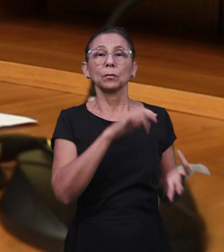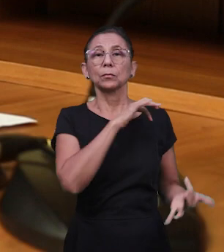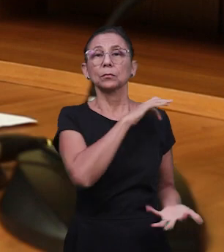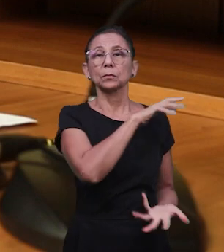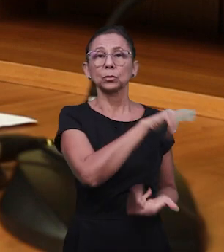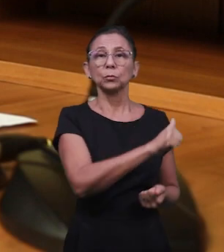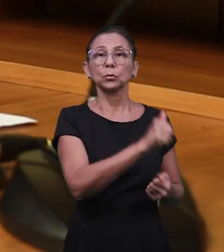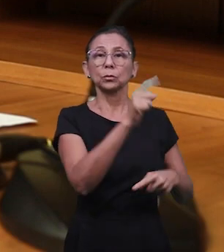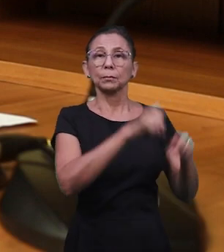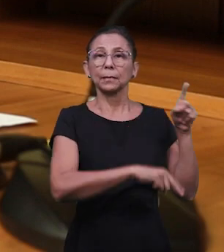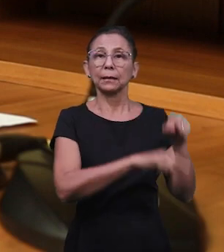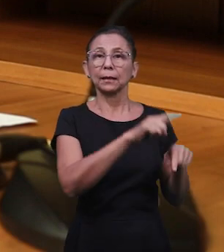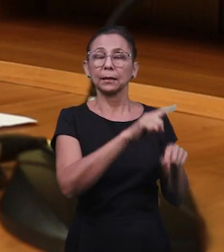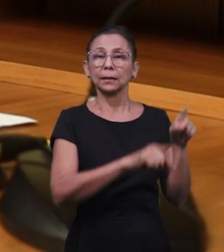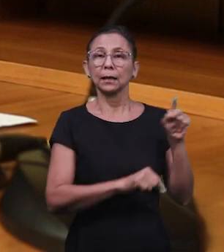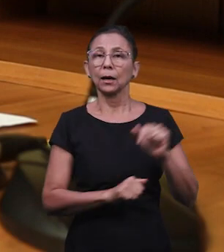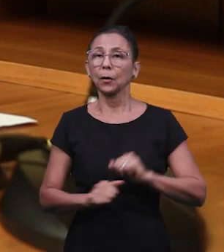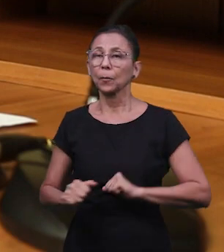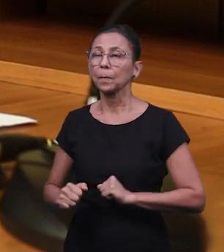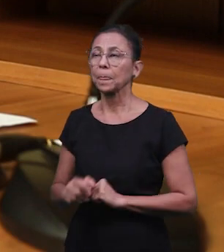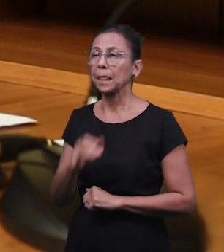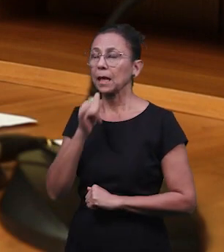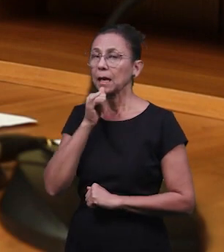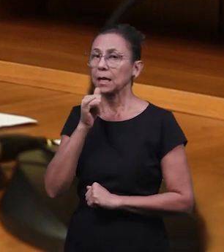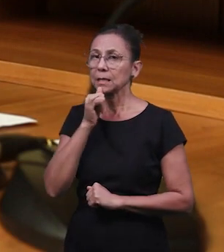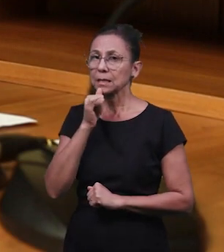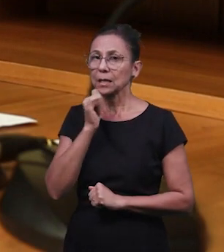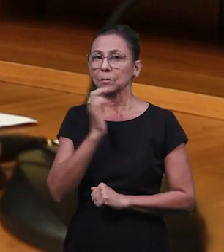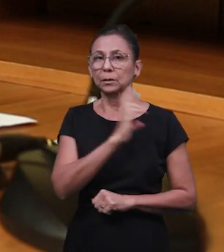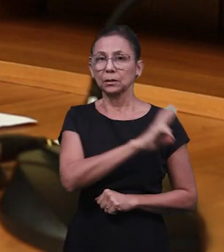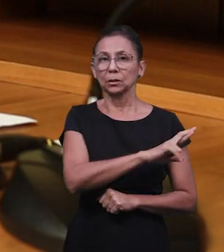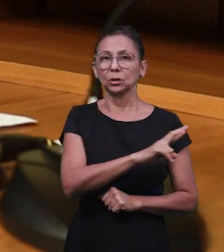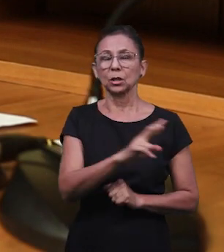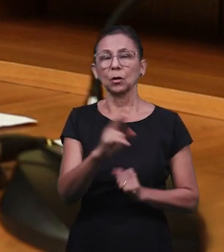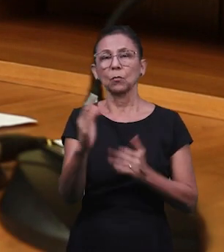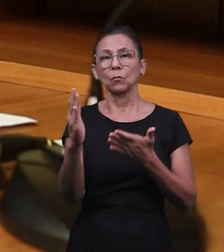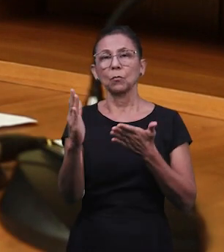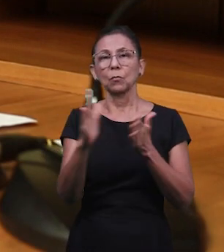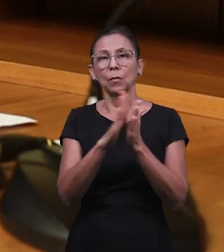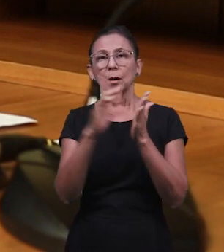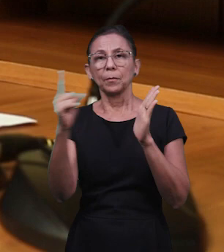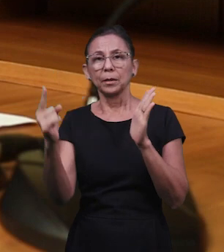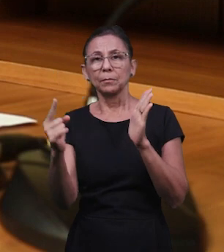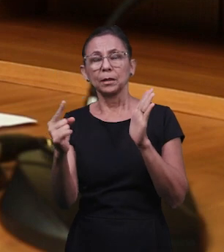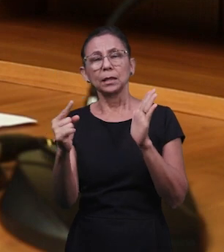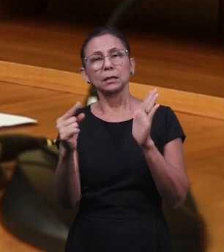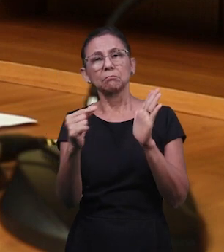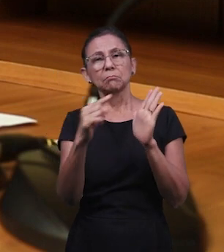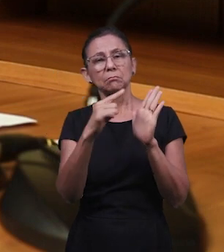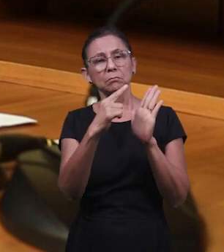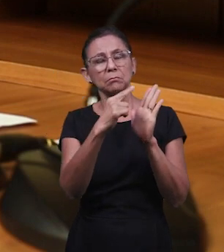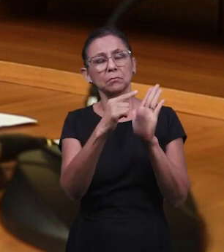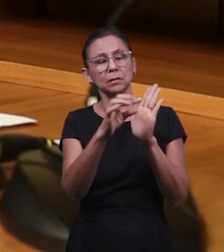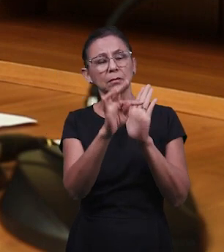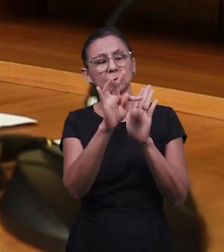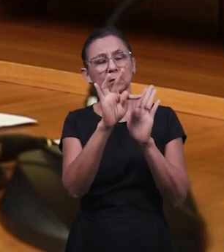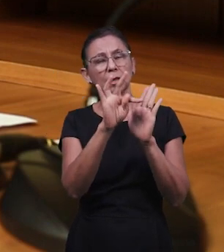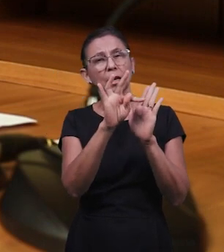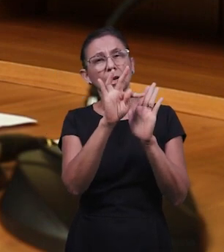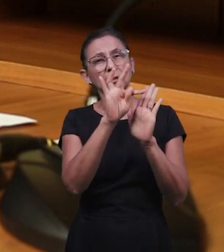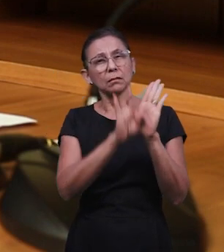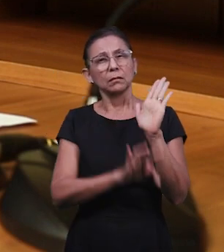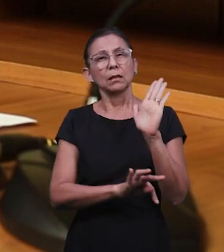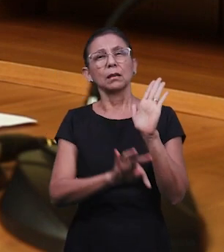minha religião da Bíblia, mas eu desprezo o fundamento, o firme fundamento. Então isso não pode ser chamado nem de firme